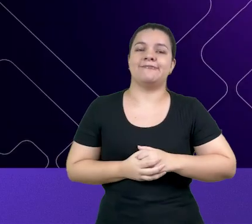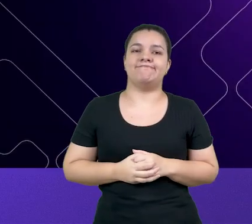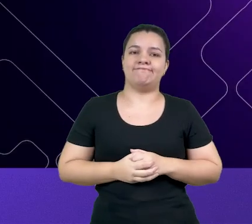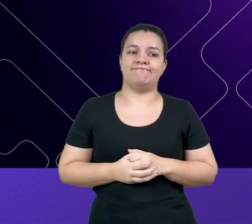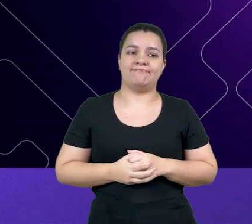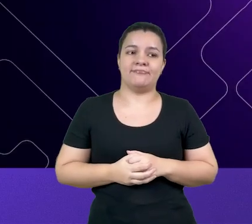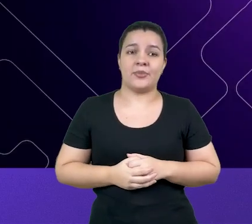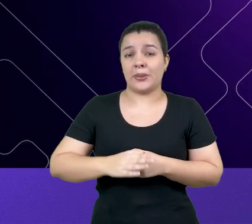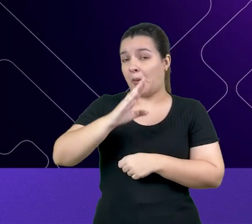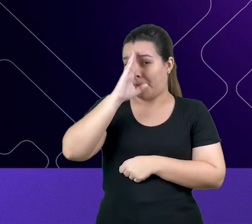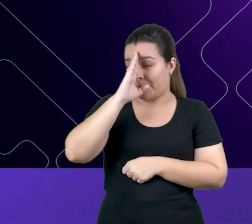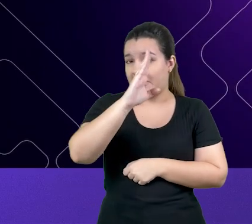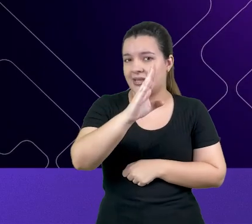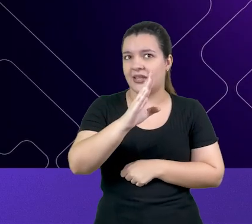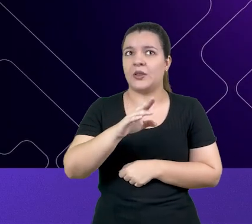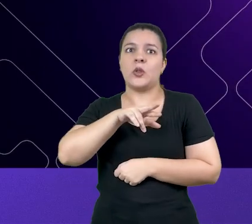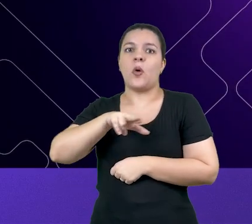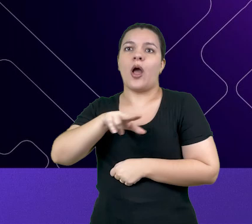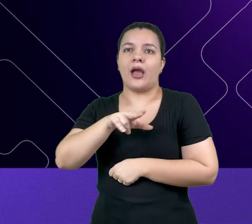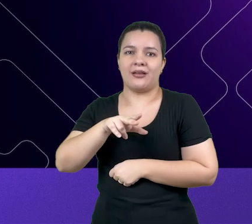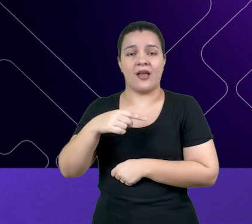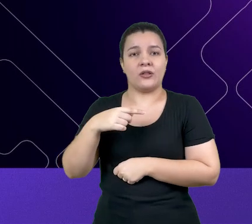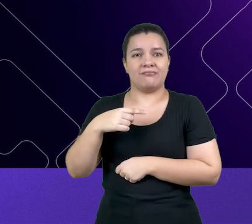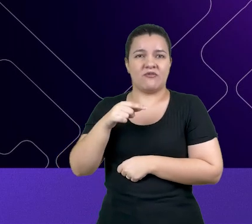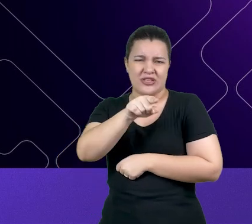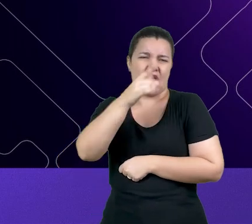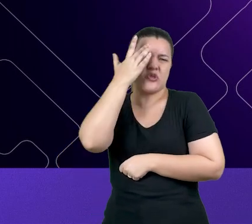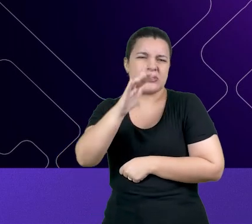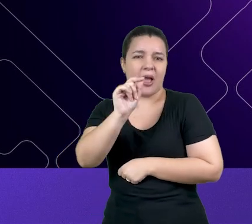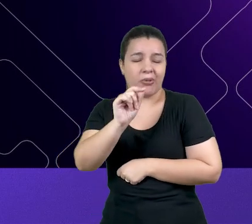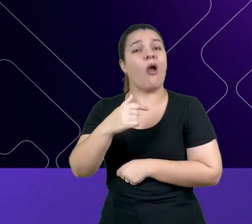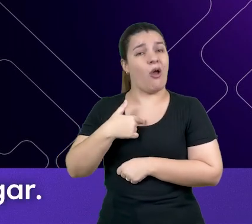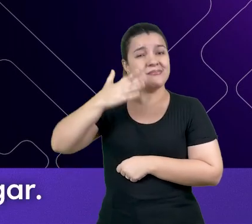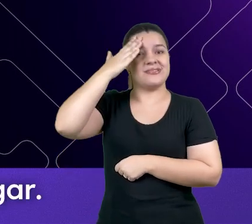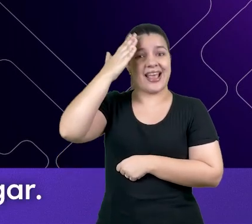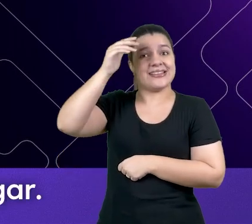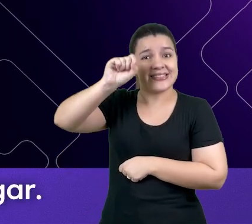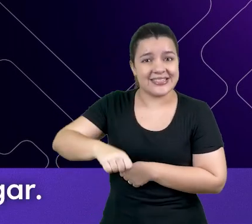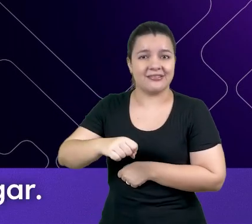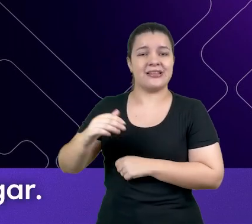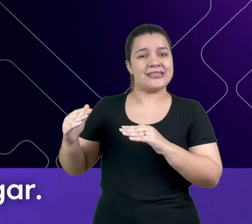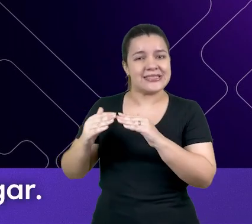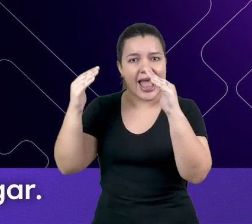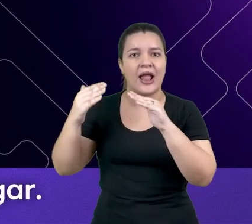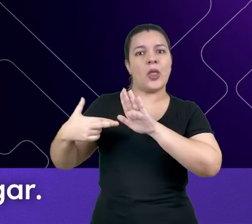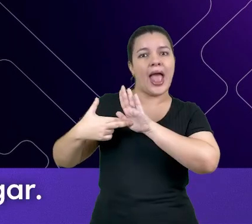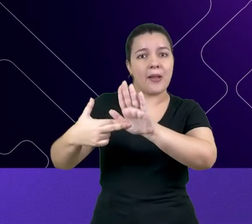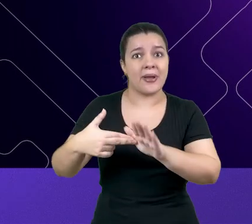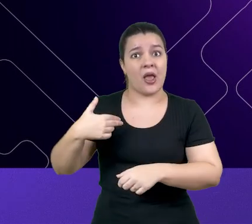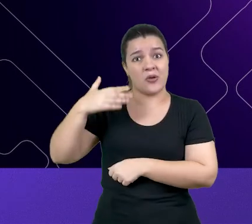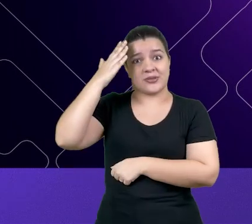forma geral, o ponto não é que a gente não saiba o que a gente quer representar, não saiba os estados que a gente quer